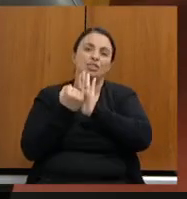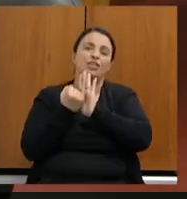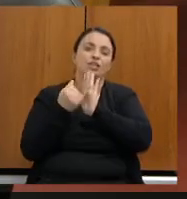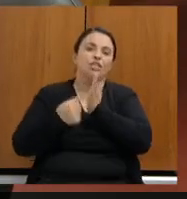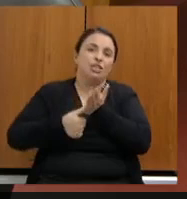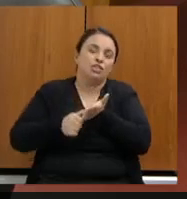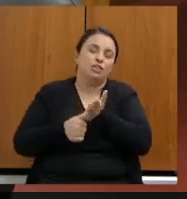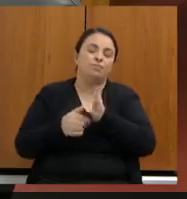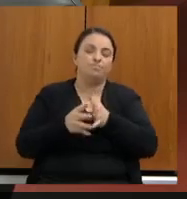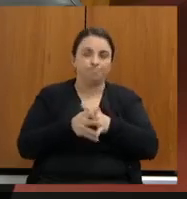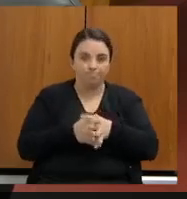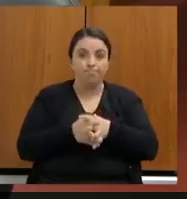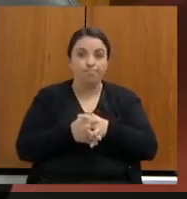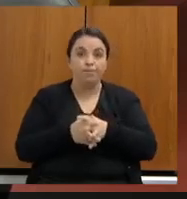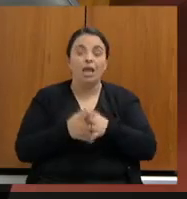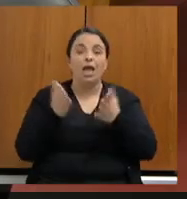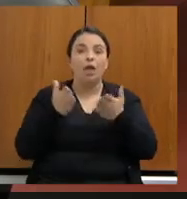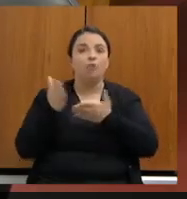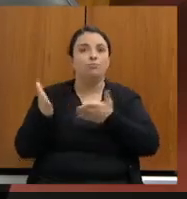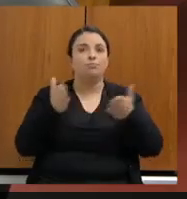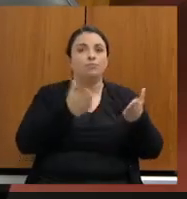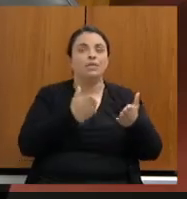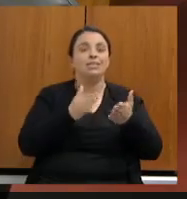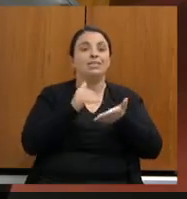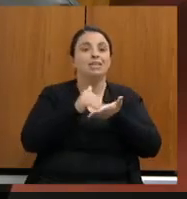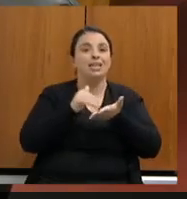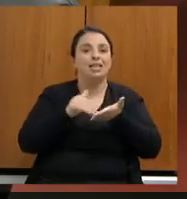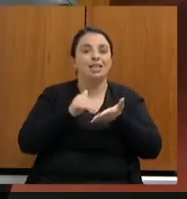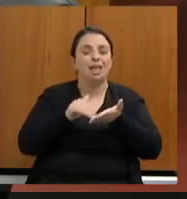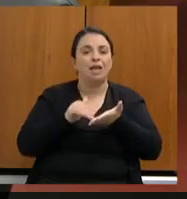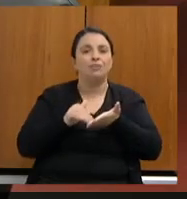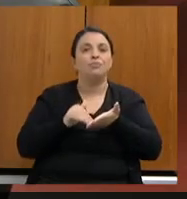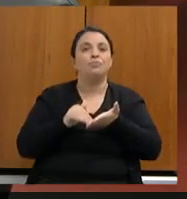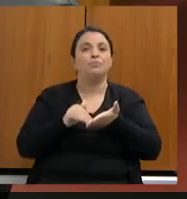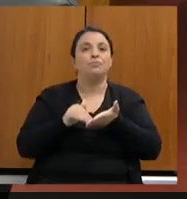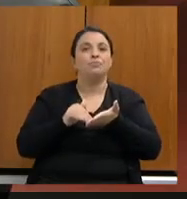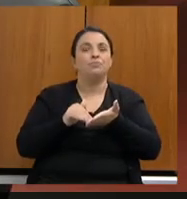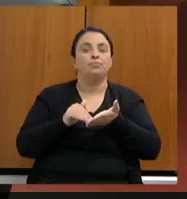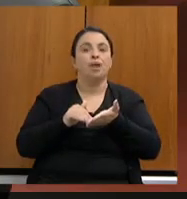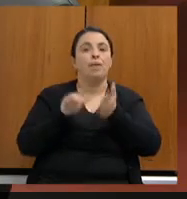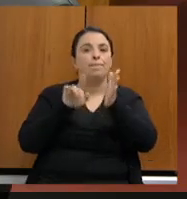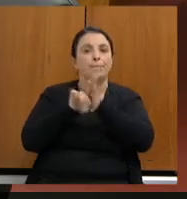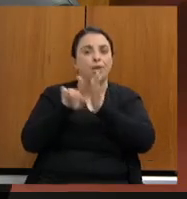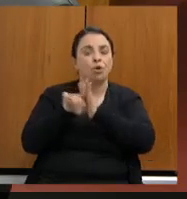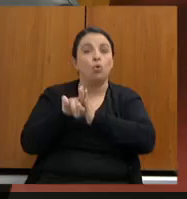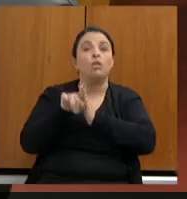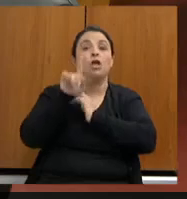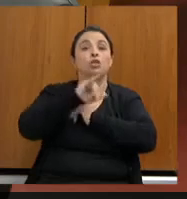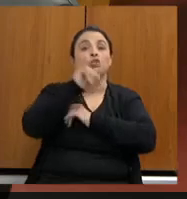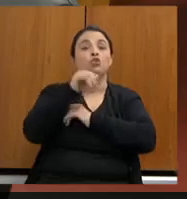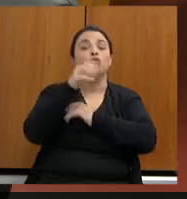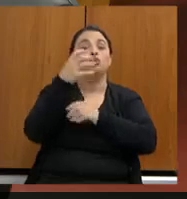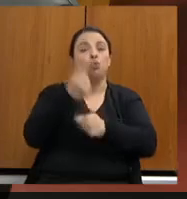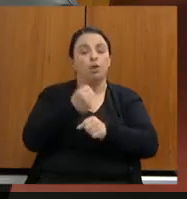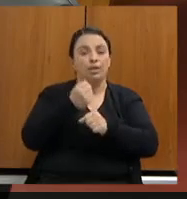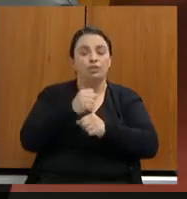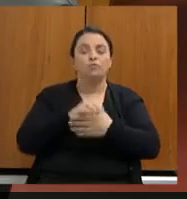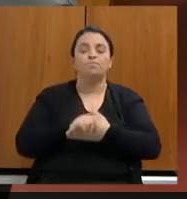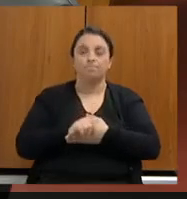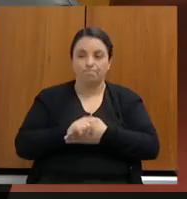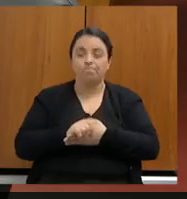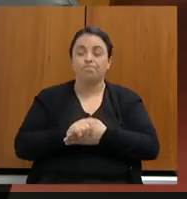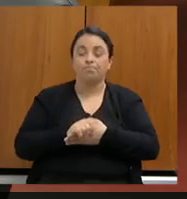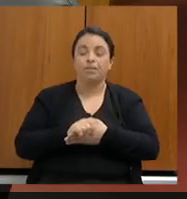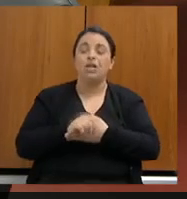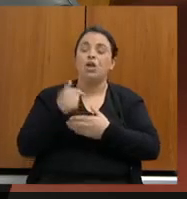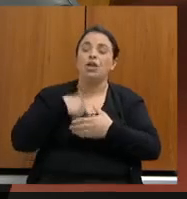iniciais ao secretário Rogério Greco Obrigado Presidente eu queria saudar o secretário